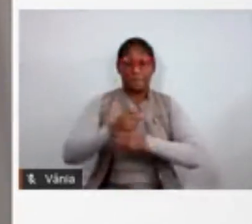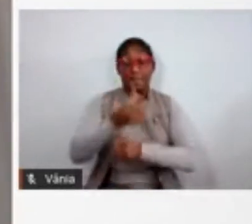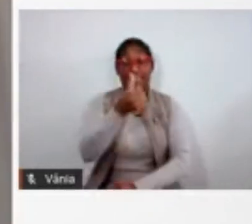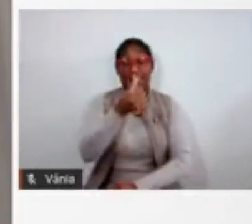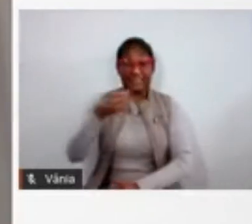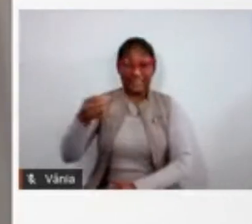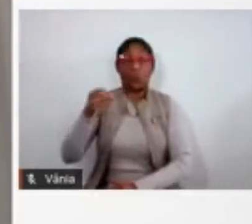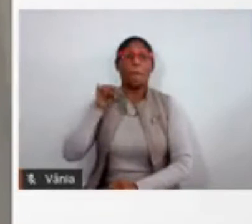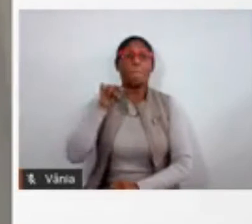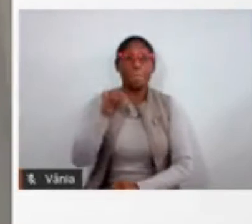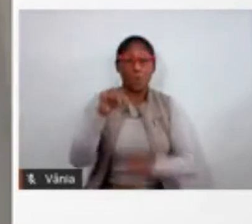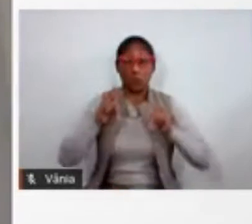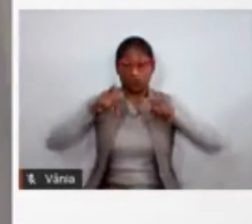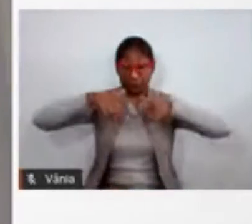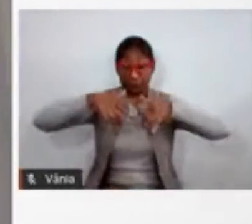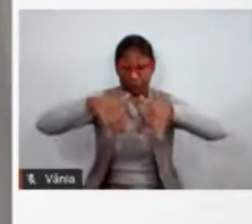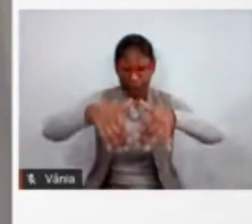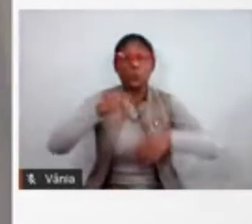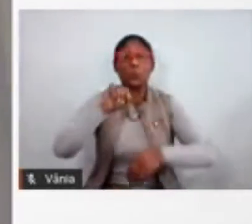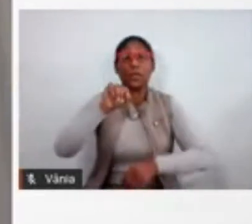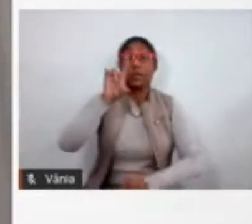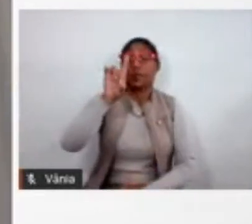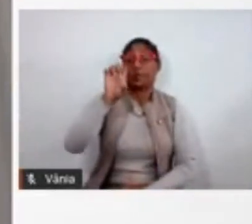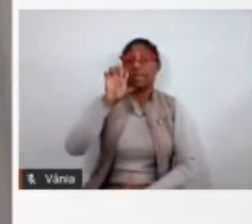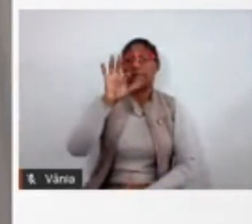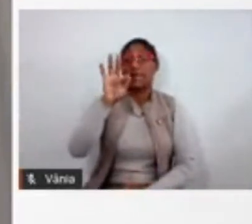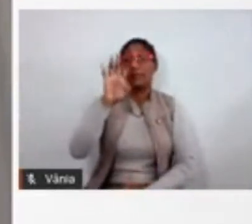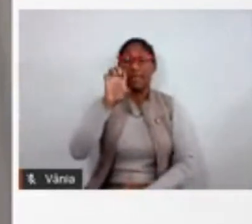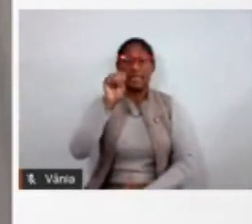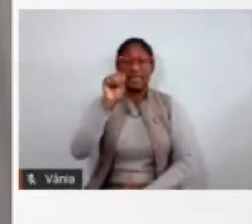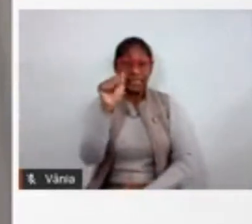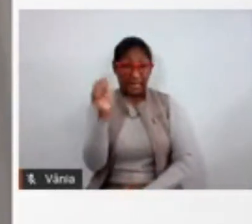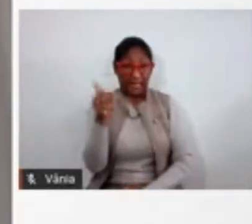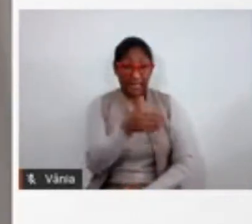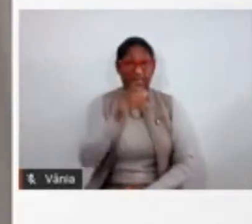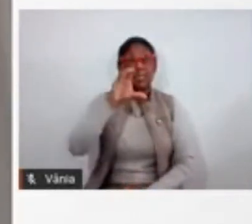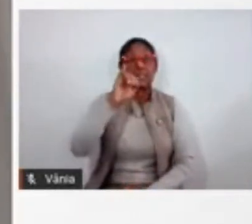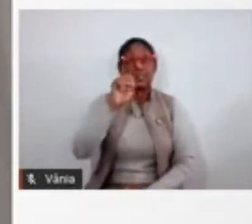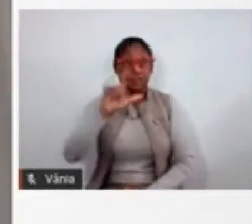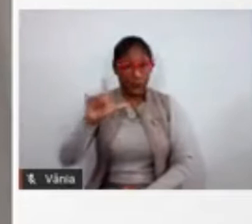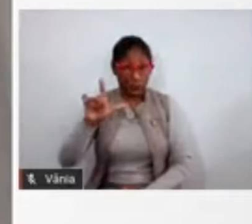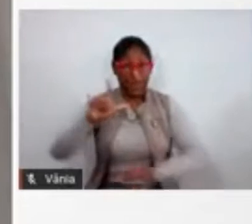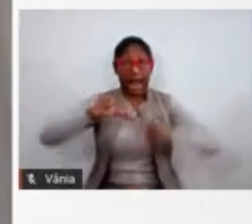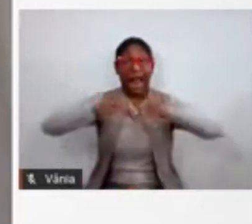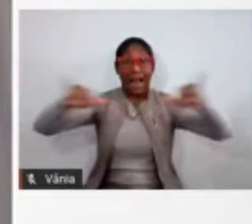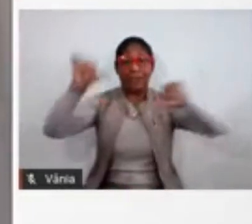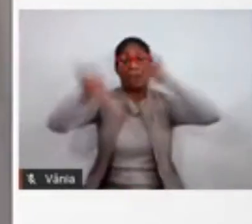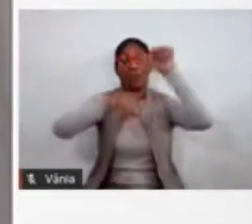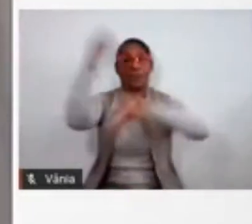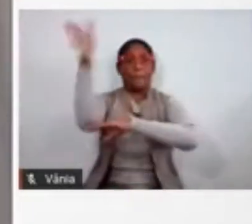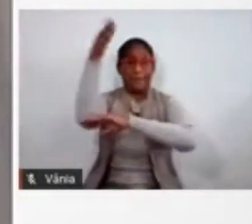usuários cadastrados no nosso estado, e vão ser avisos sobre as mudanças de bandeira e também